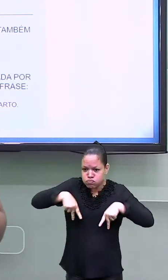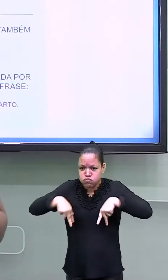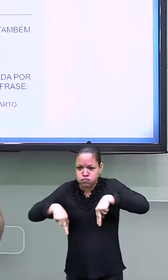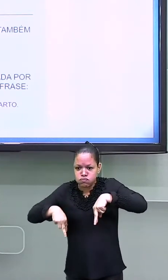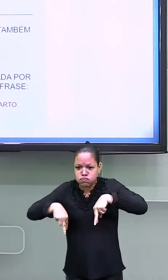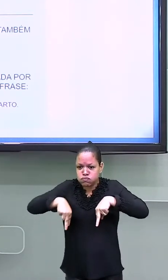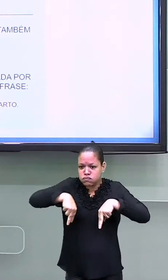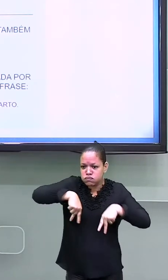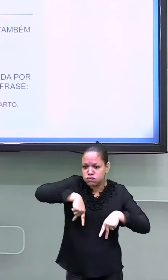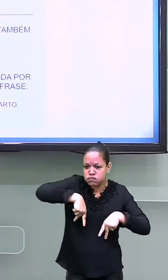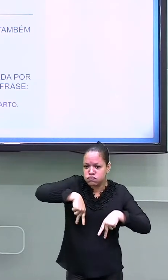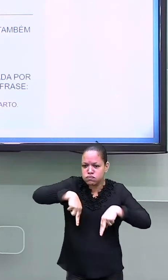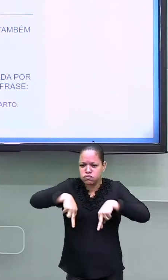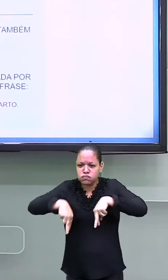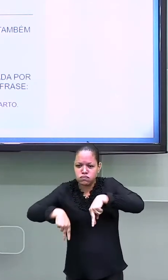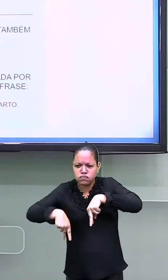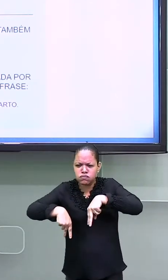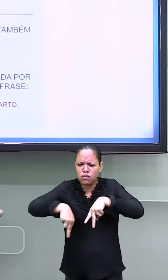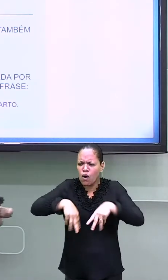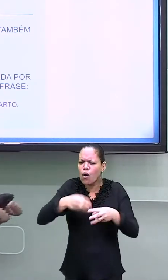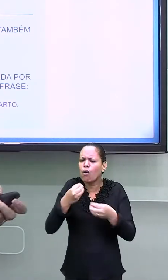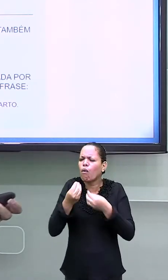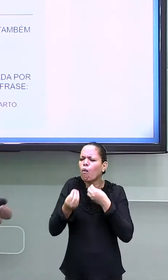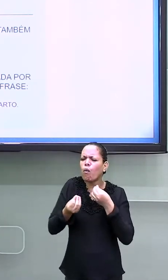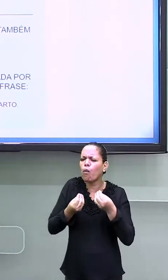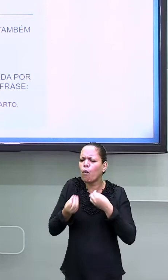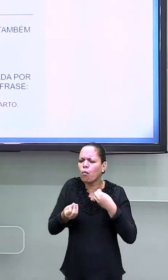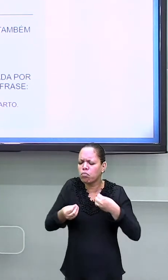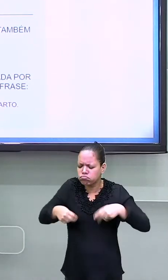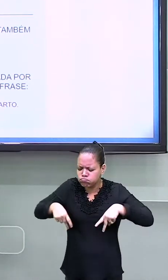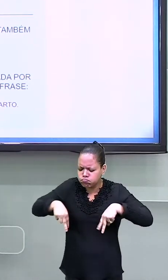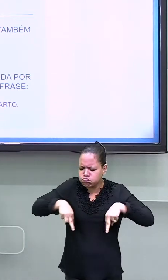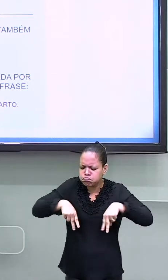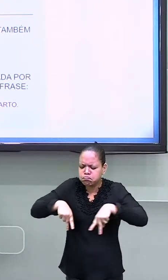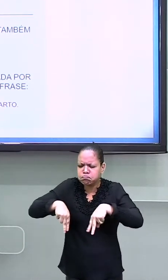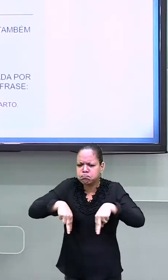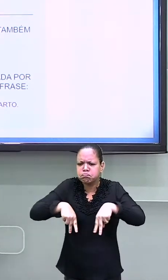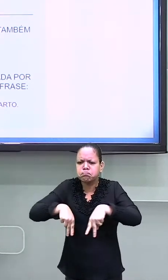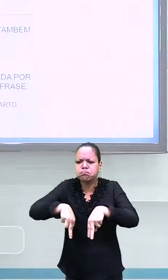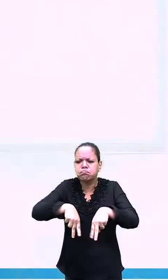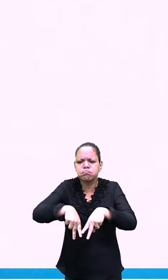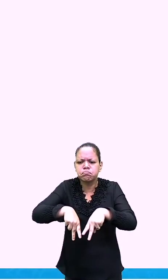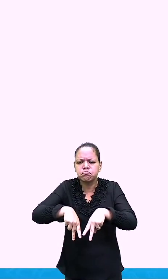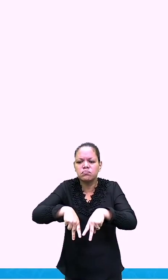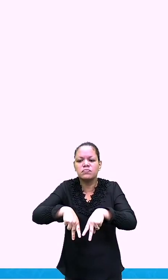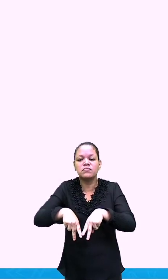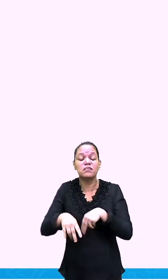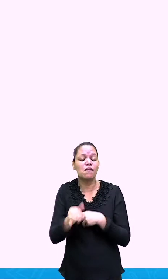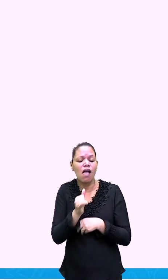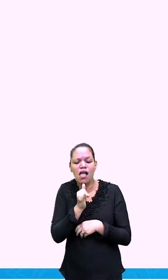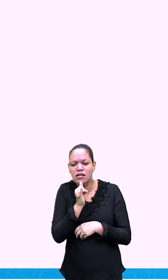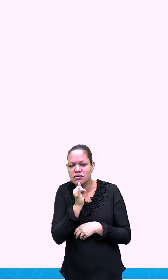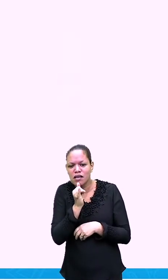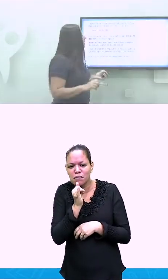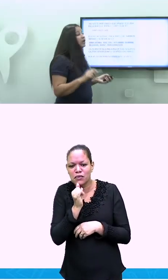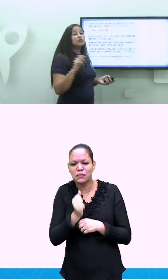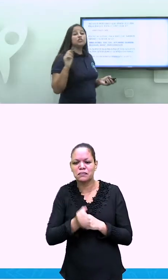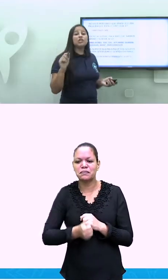tam, tam, né? Para parecer um som de caminhar. Aí a professora trouxe alguns exemplos para vocês,